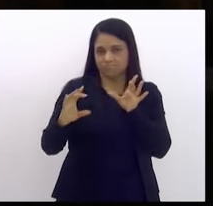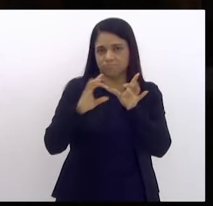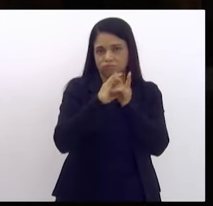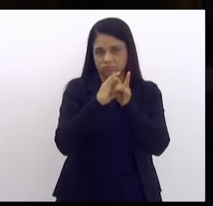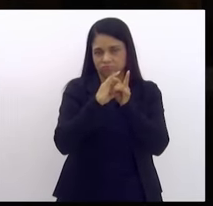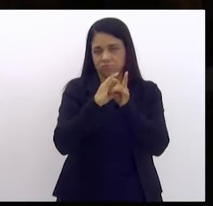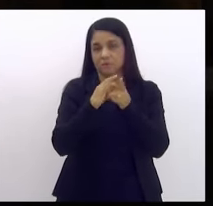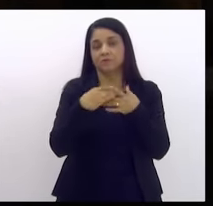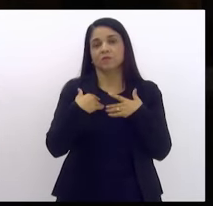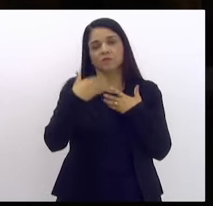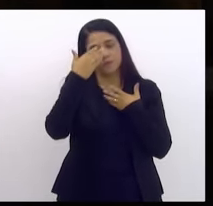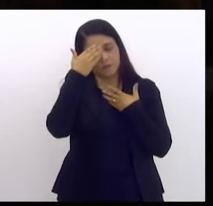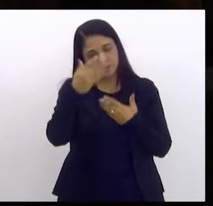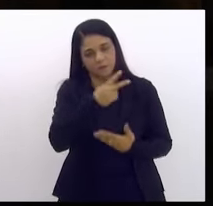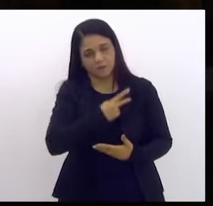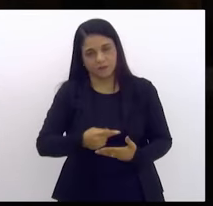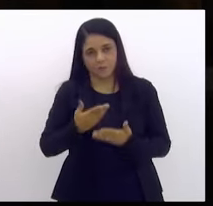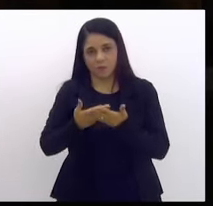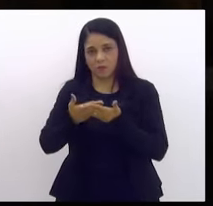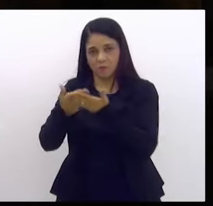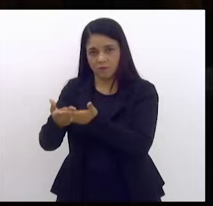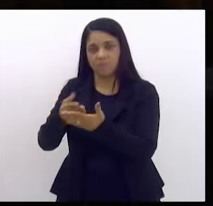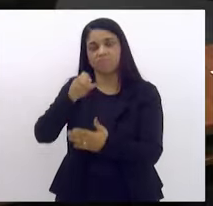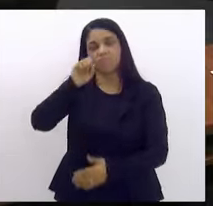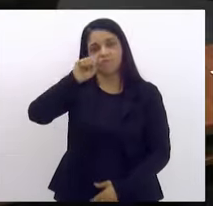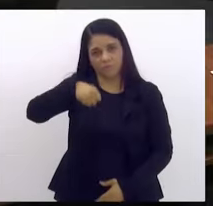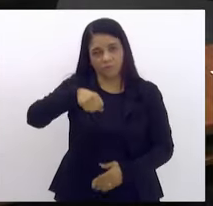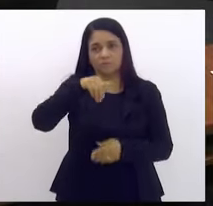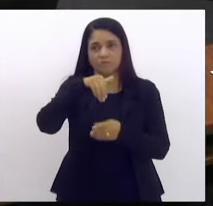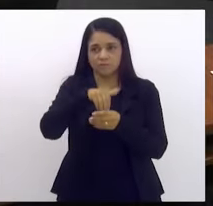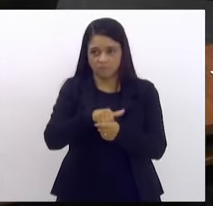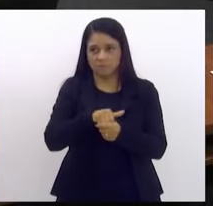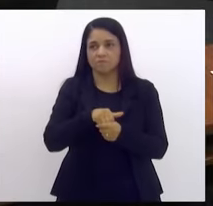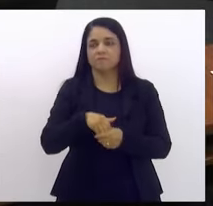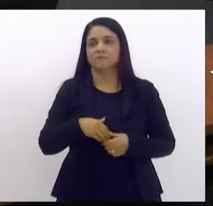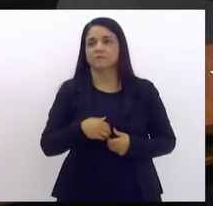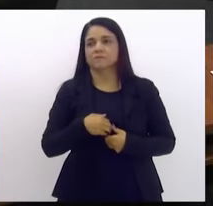Nesse sentido, o encaminhamento é pelo voto sim.